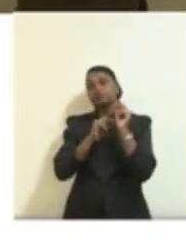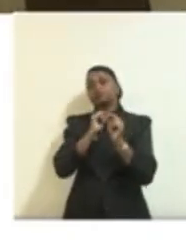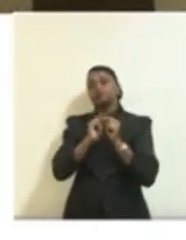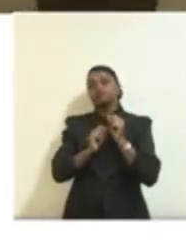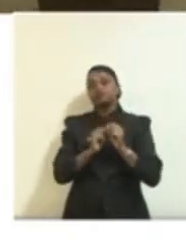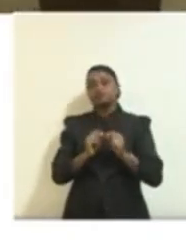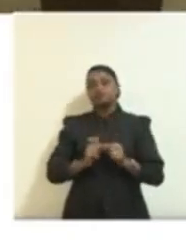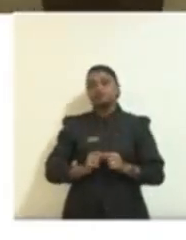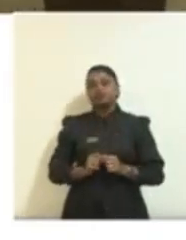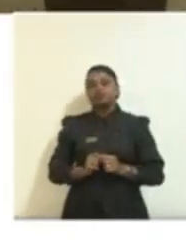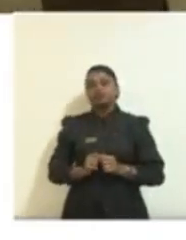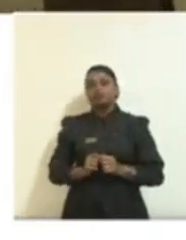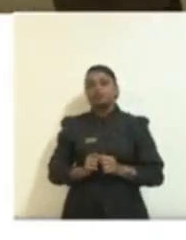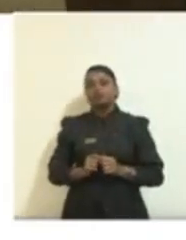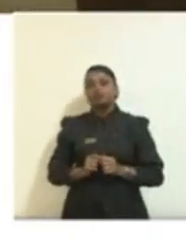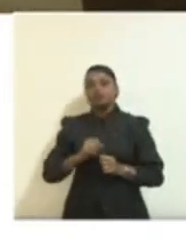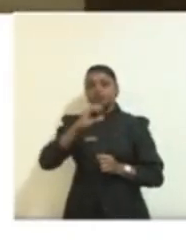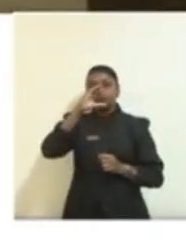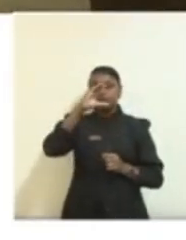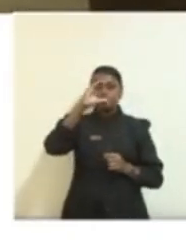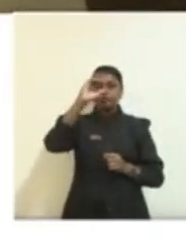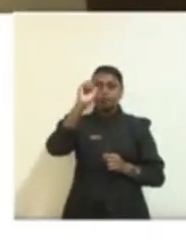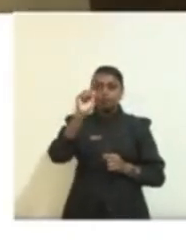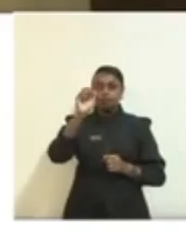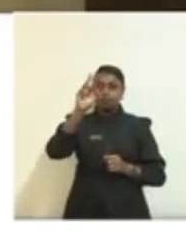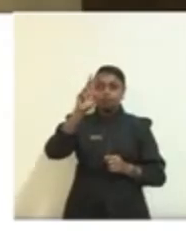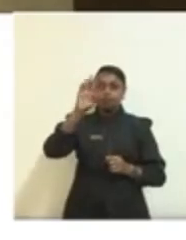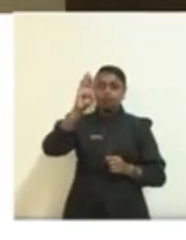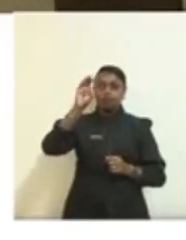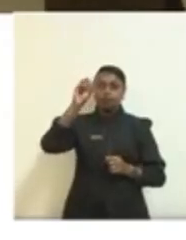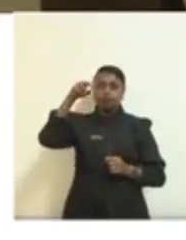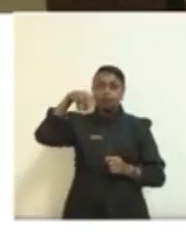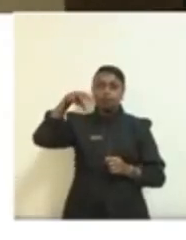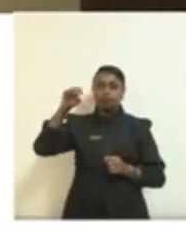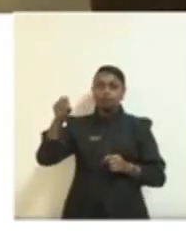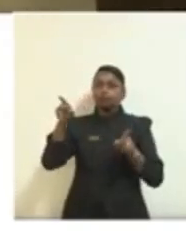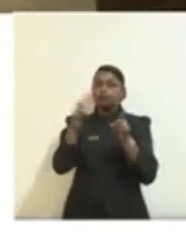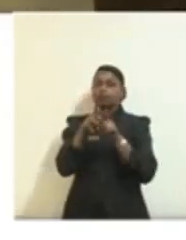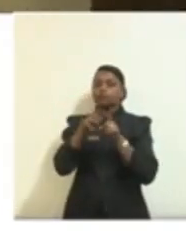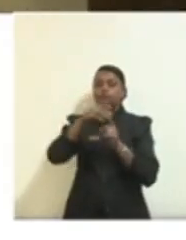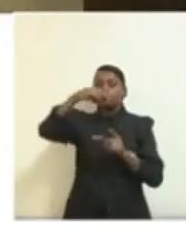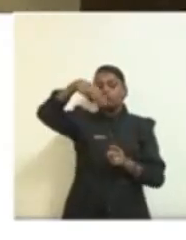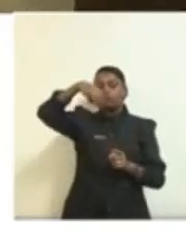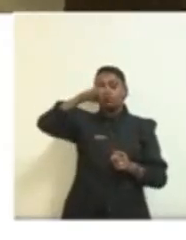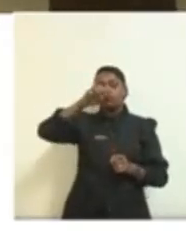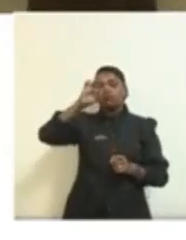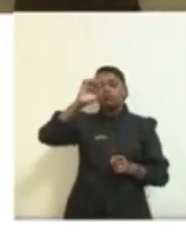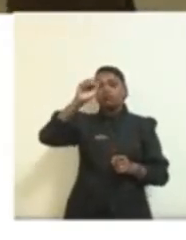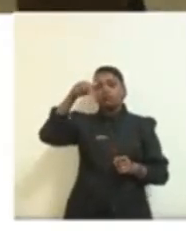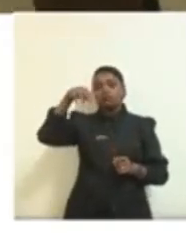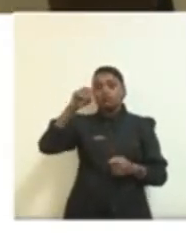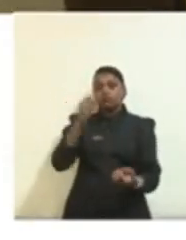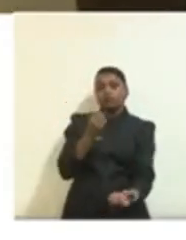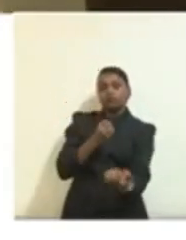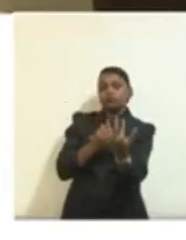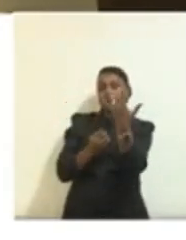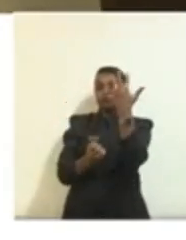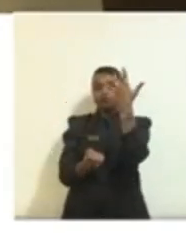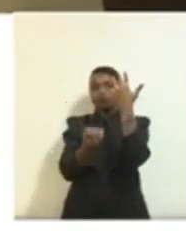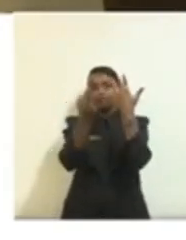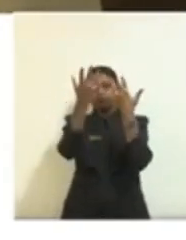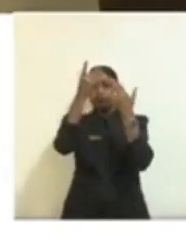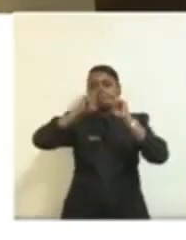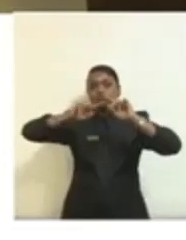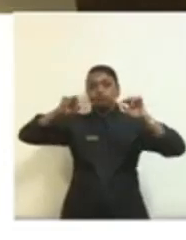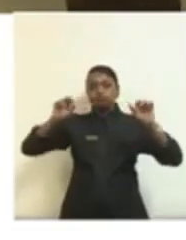emissões de carbono, de NO2, de metano, e no final tem o balanço,